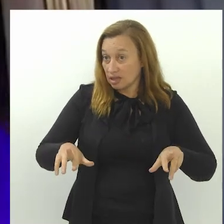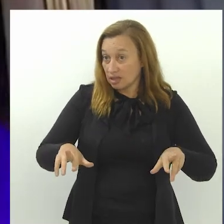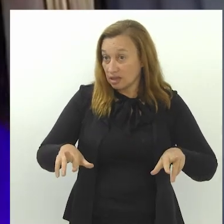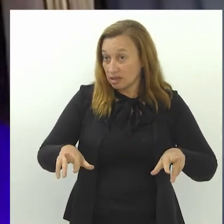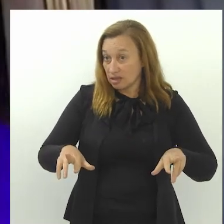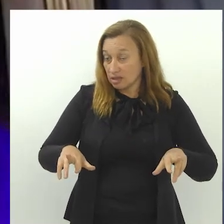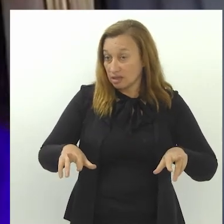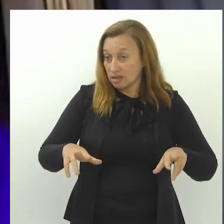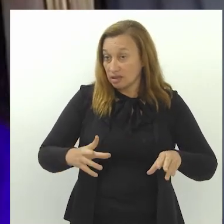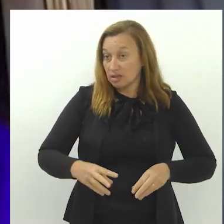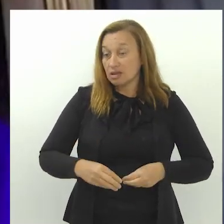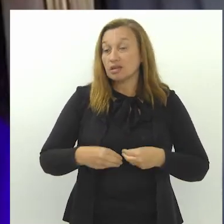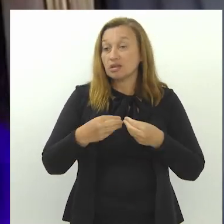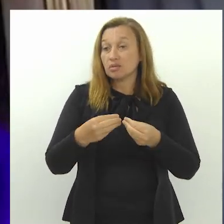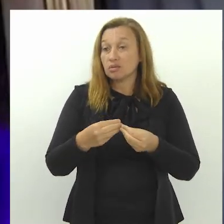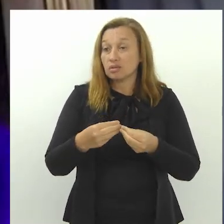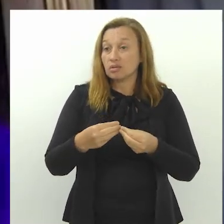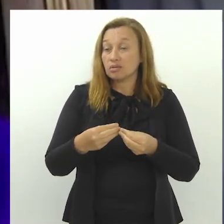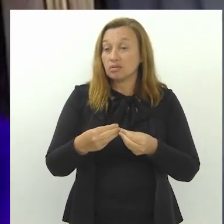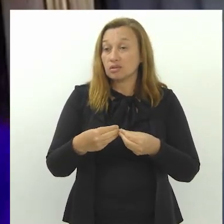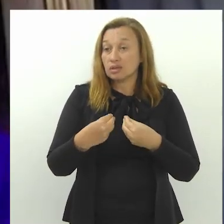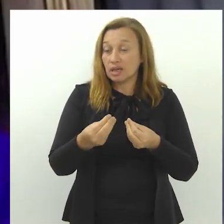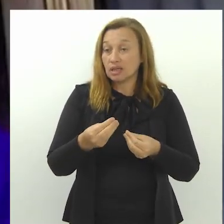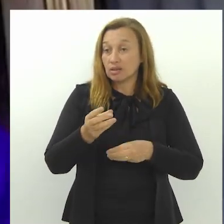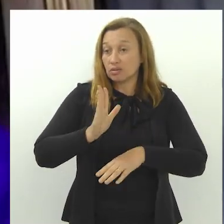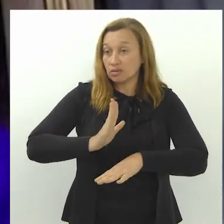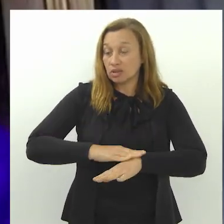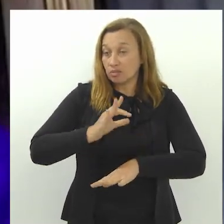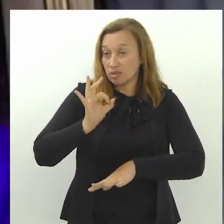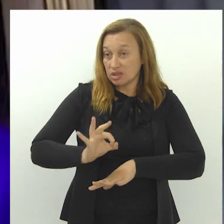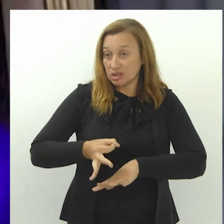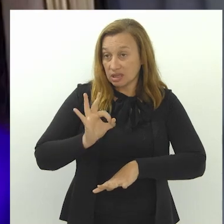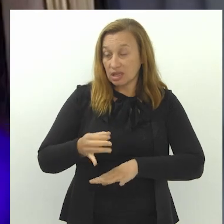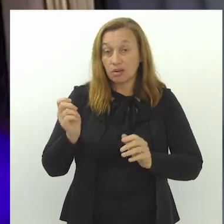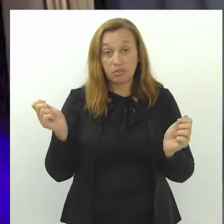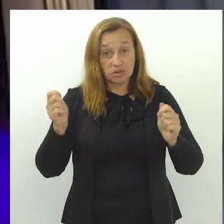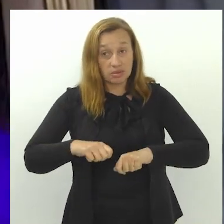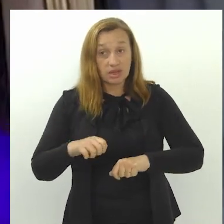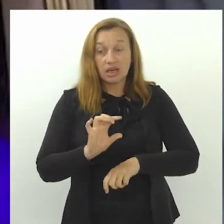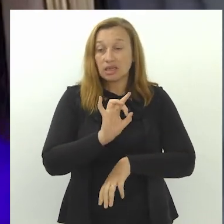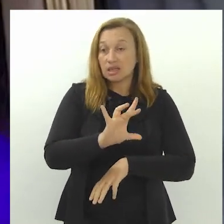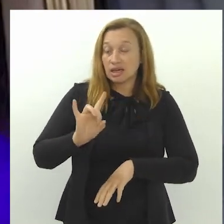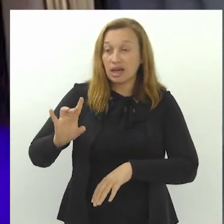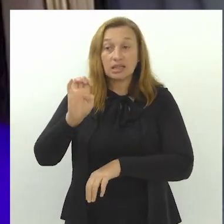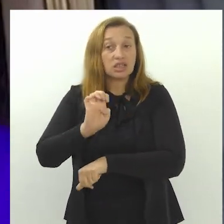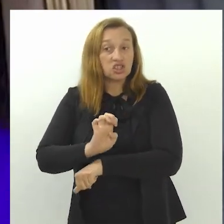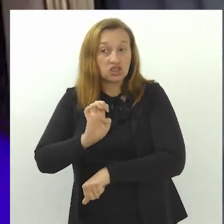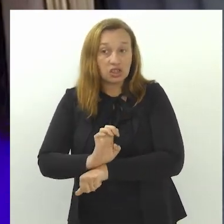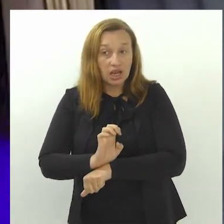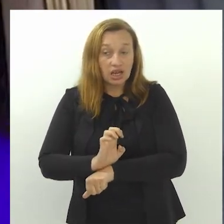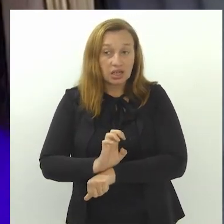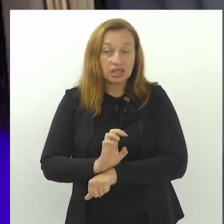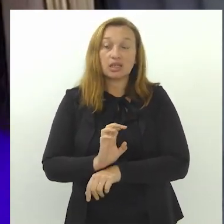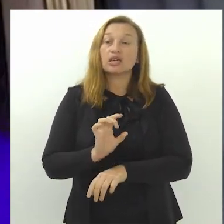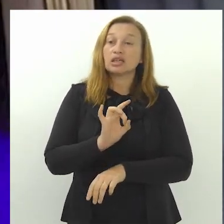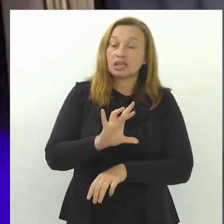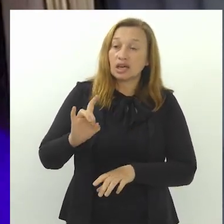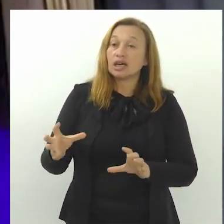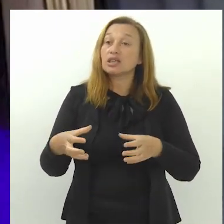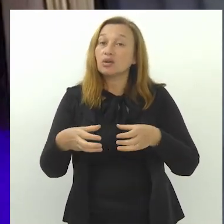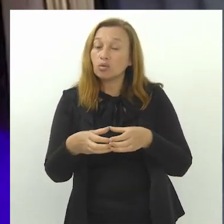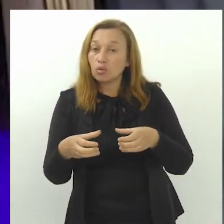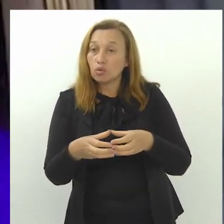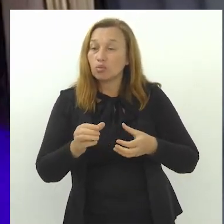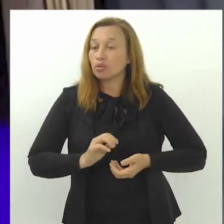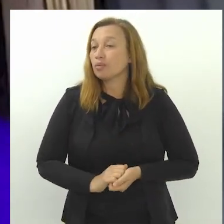diferenciadas, sejam dadas na medida exata das possibilidades, né, de cada estado, de cada povo, de